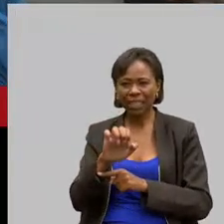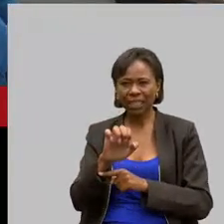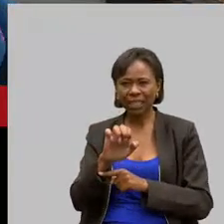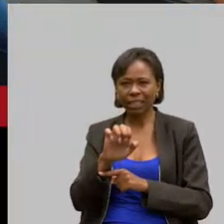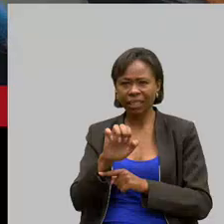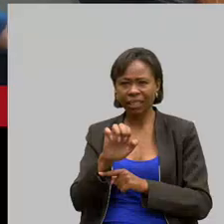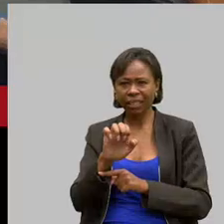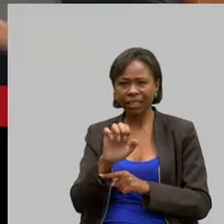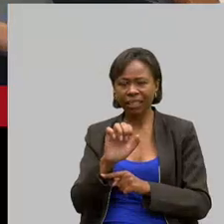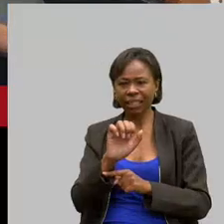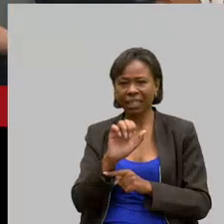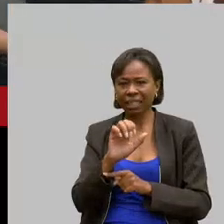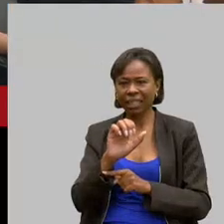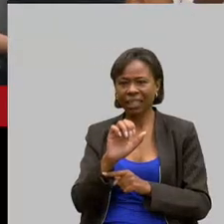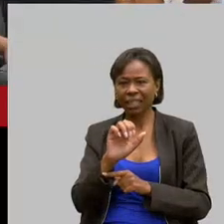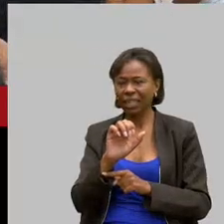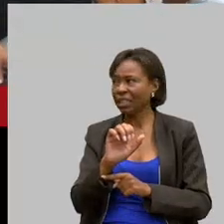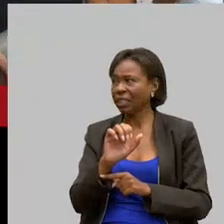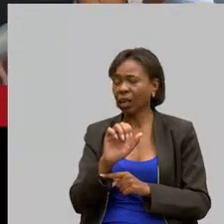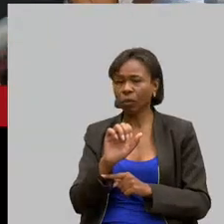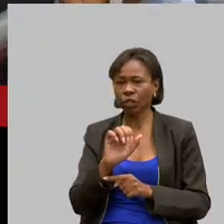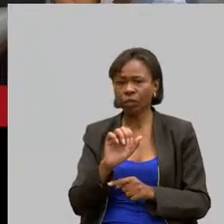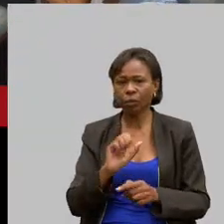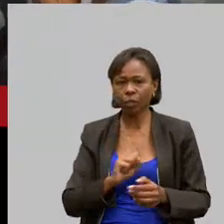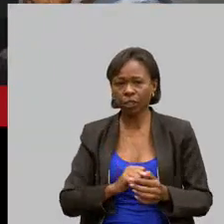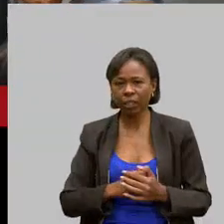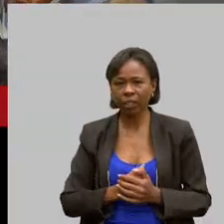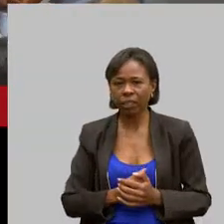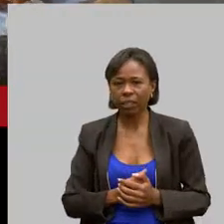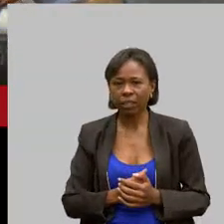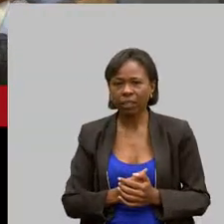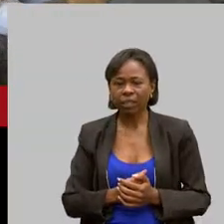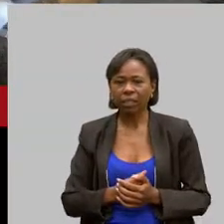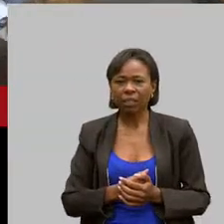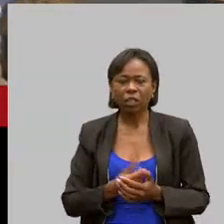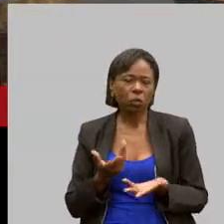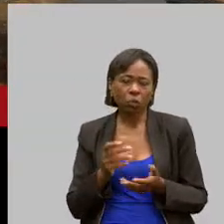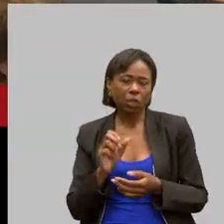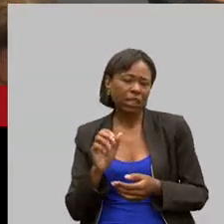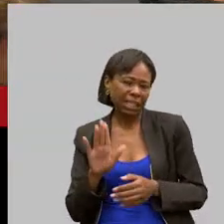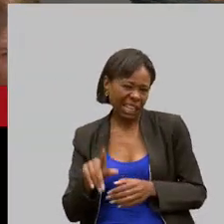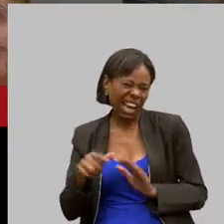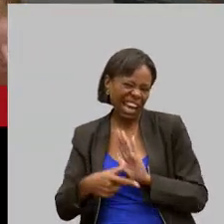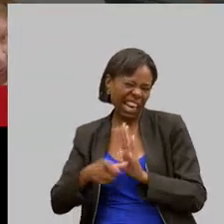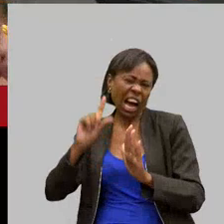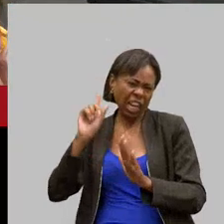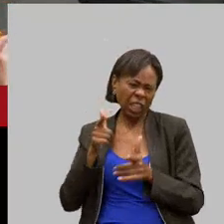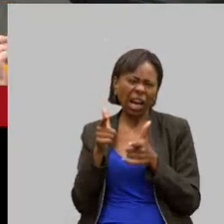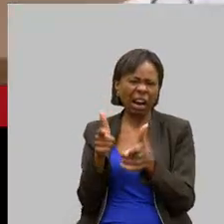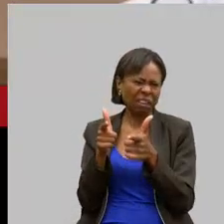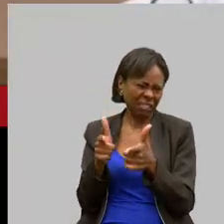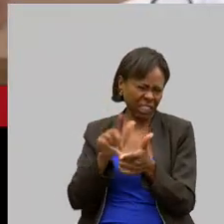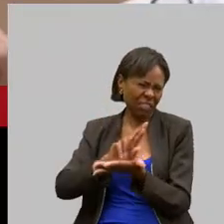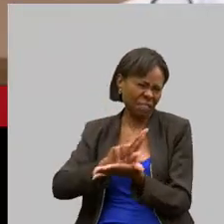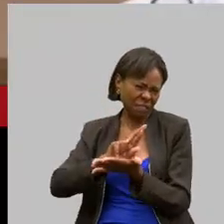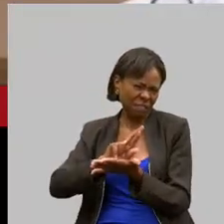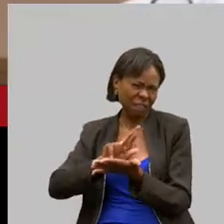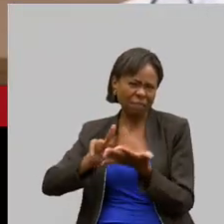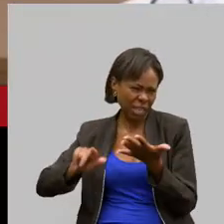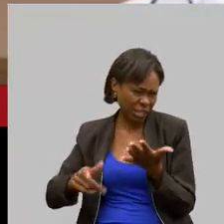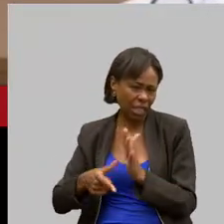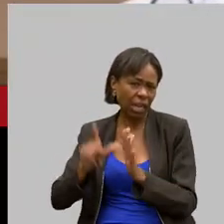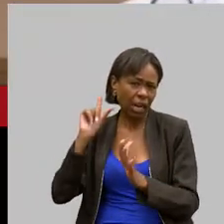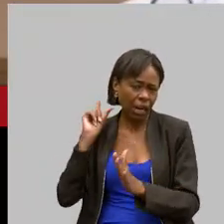manifestação mais Severa mais robusta do autismo que já foi chamado nível TR eh